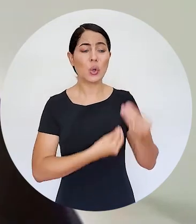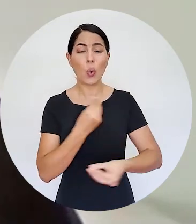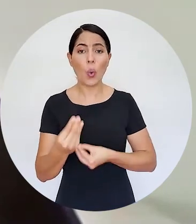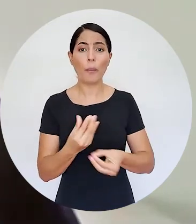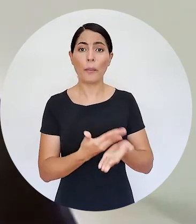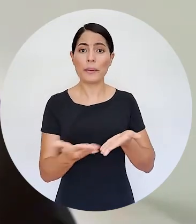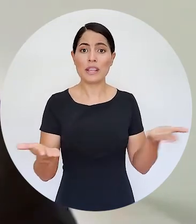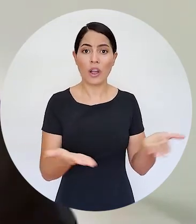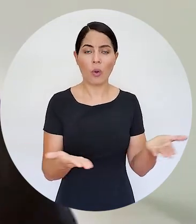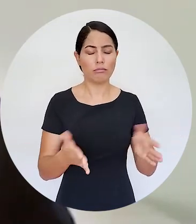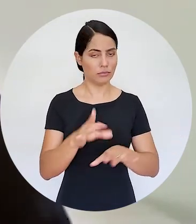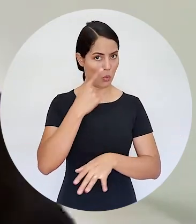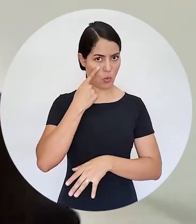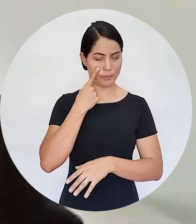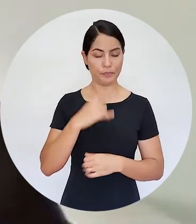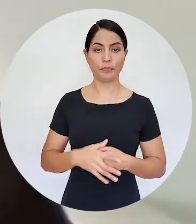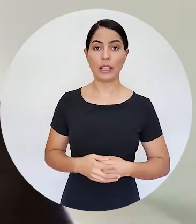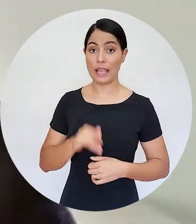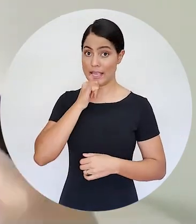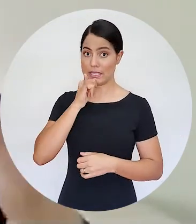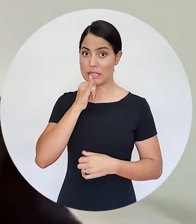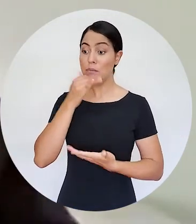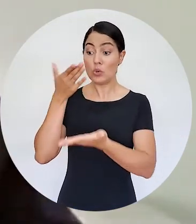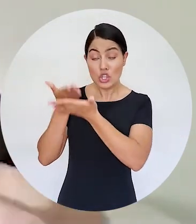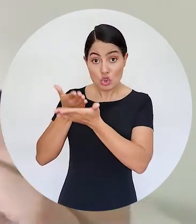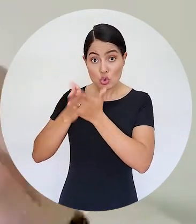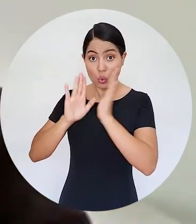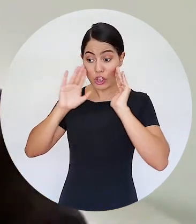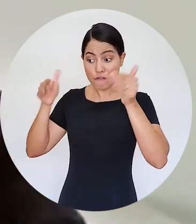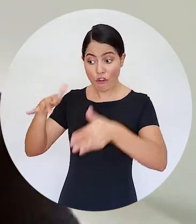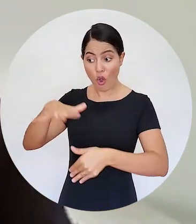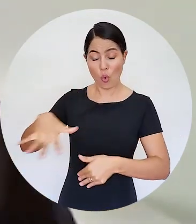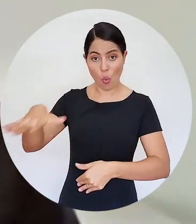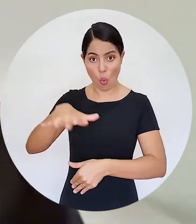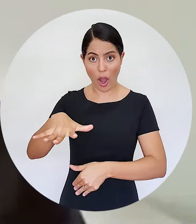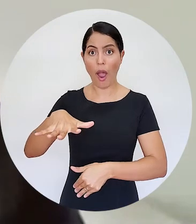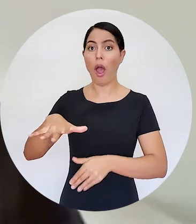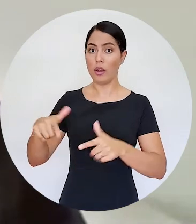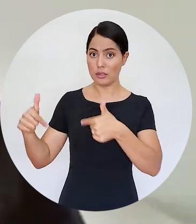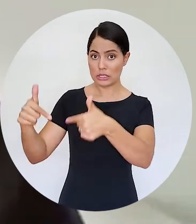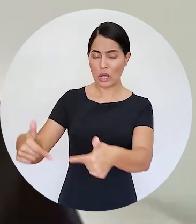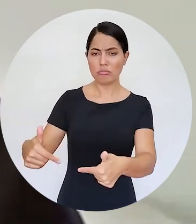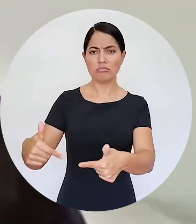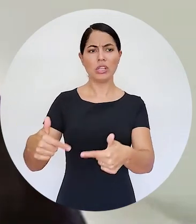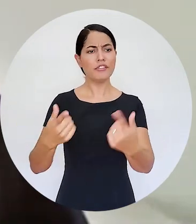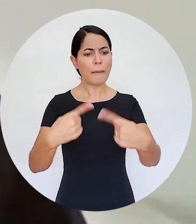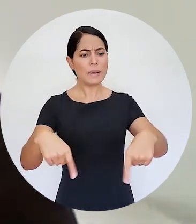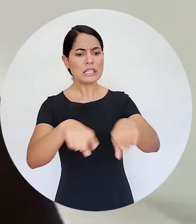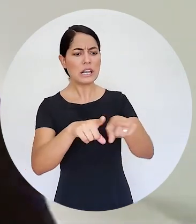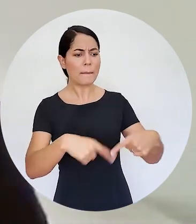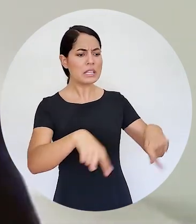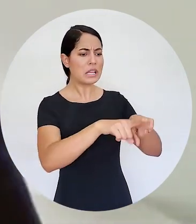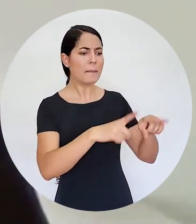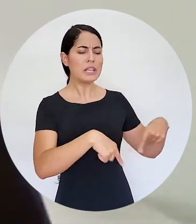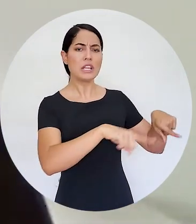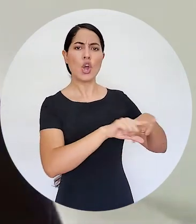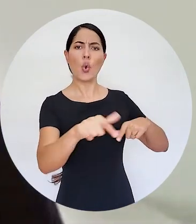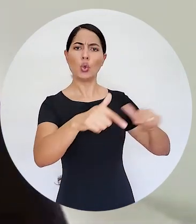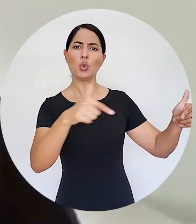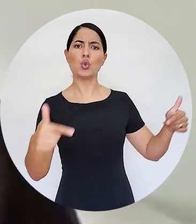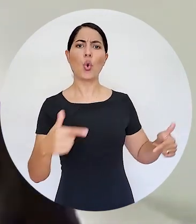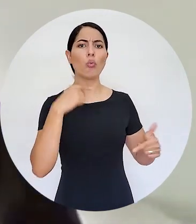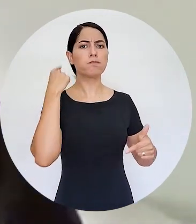estratégia é você não abre mão de estudar de uma forma focada para sua área específica de atuação e você formar